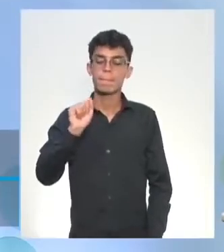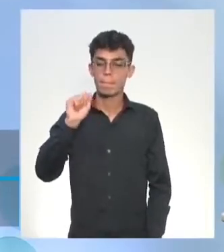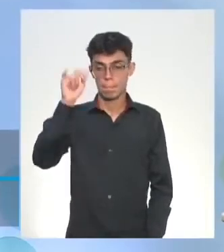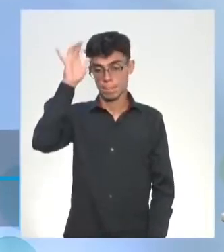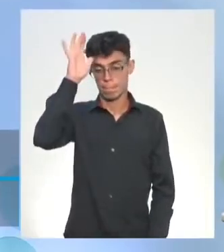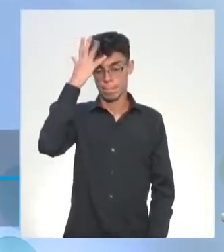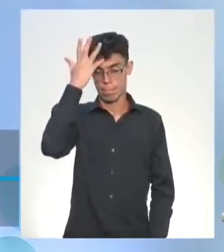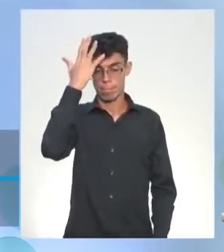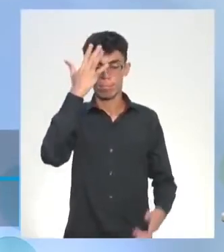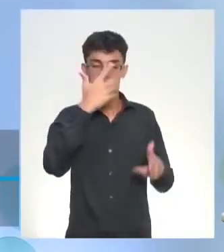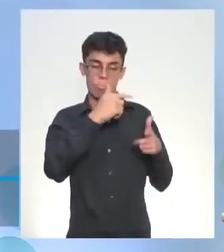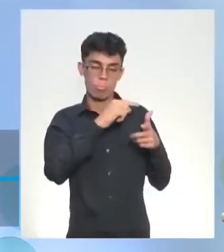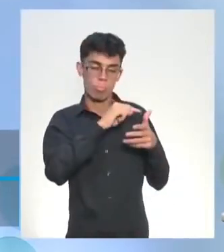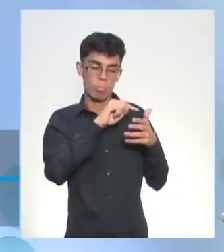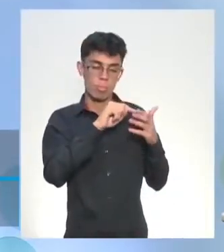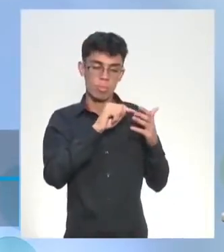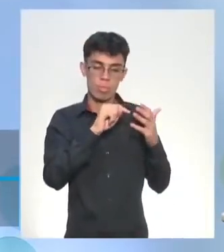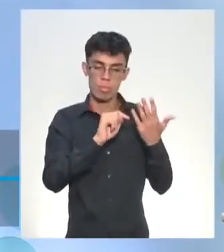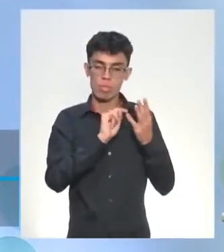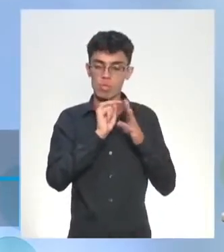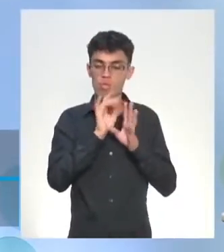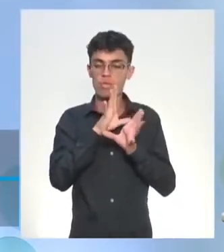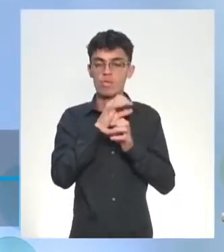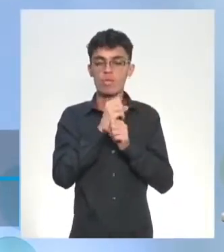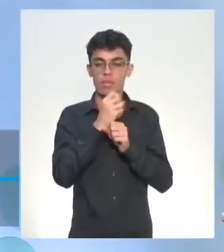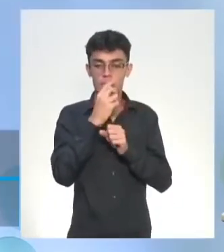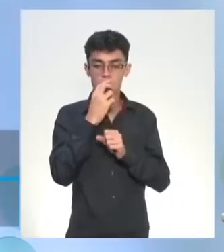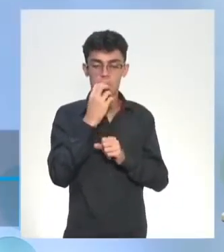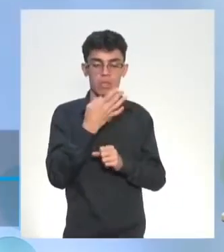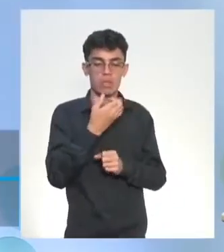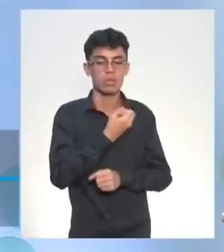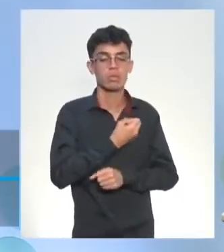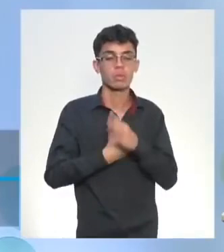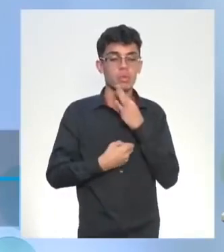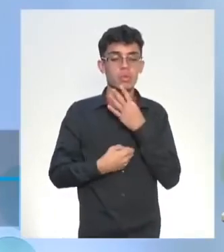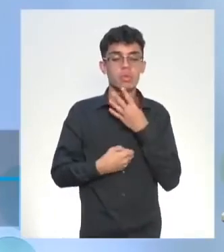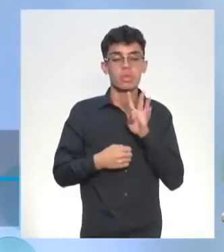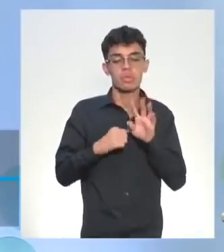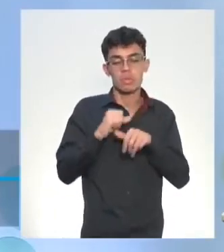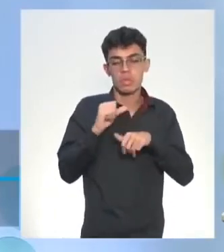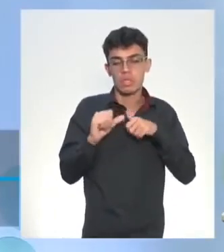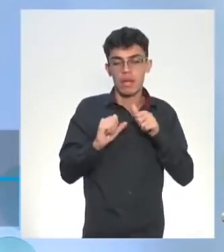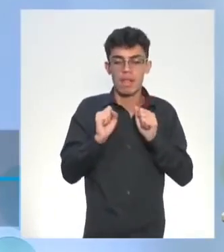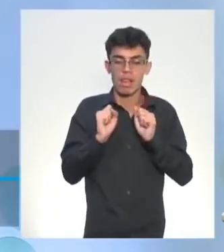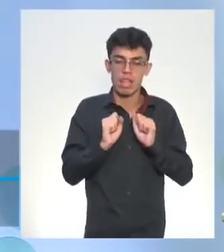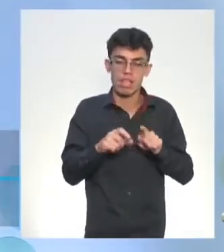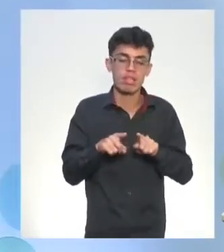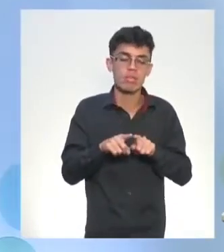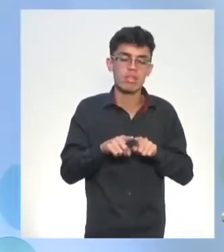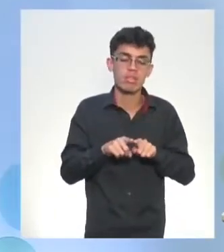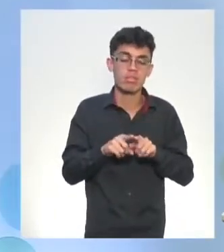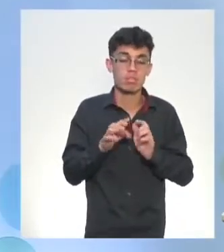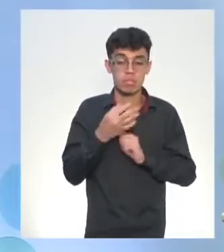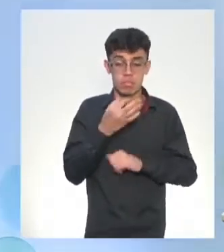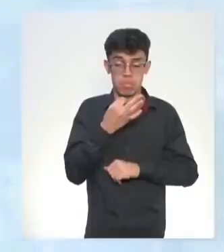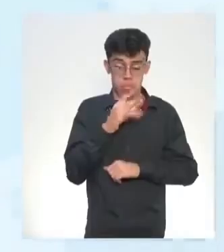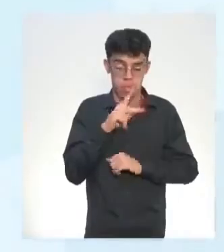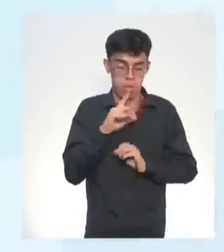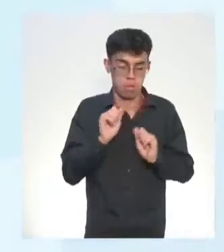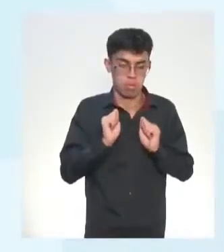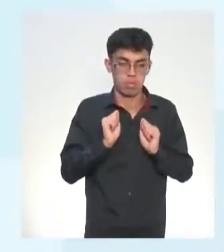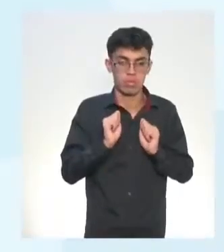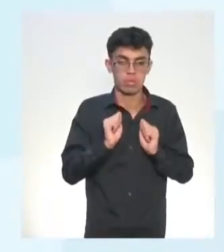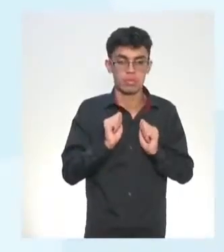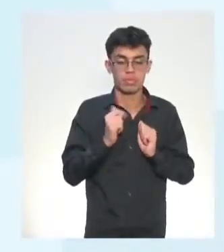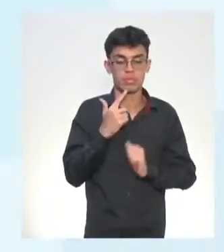números desconhecidos e que você pode ainda modificá-los, né, quantas vezes você quiser. Tá certo? E aí, ó, eu escrevi